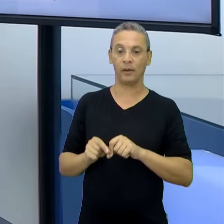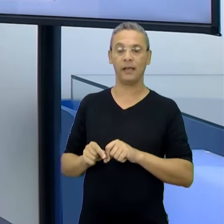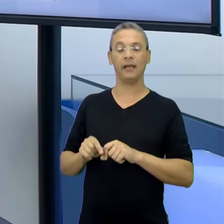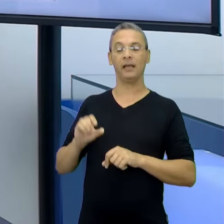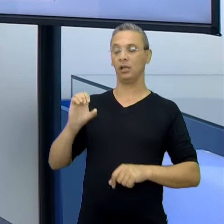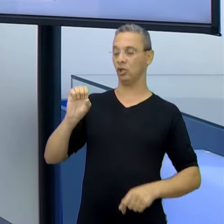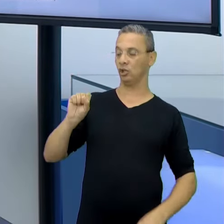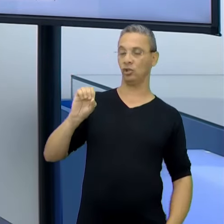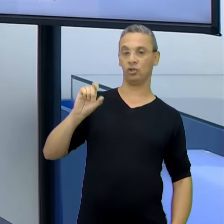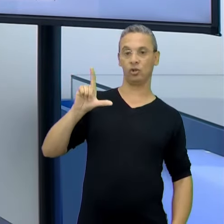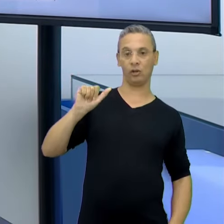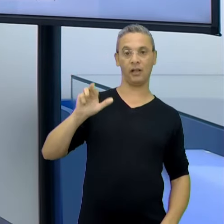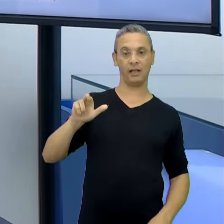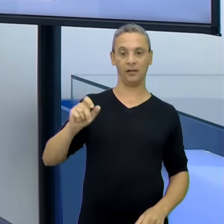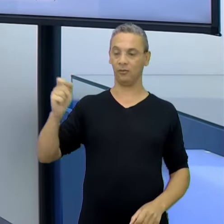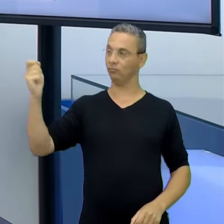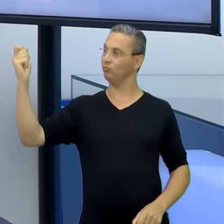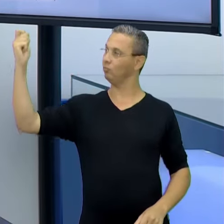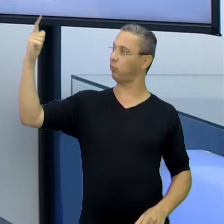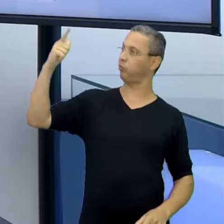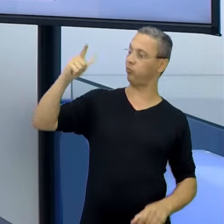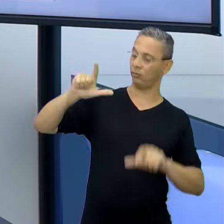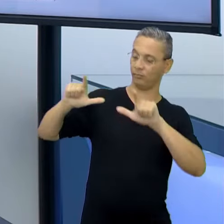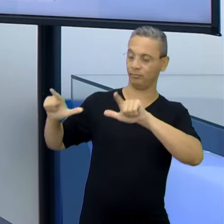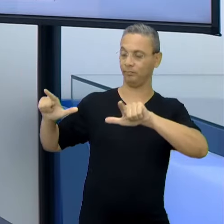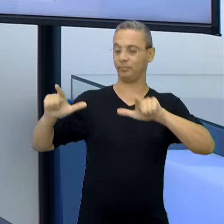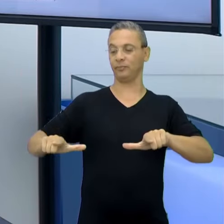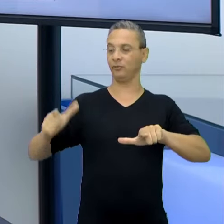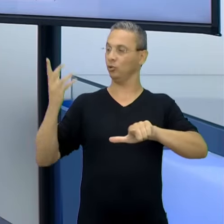célula fotovoltaica, que trabalha com efeito